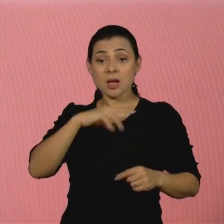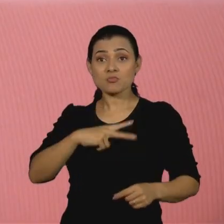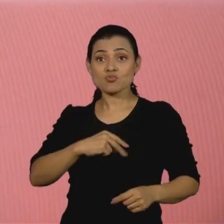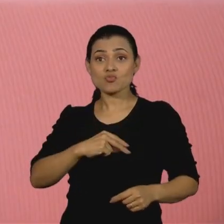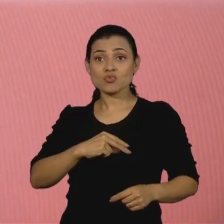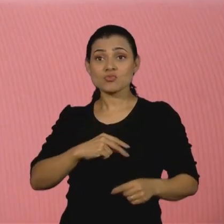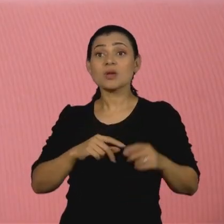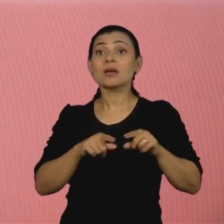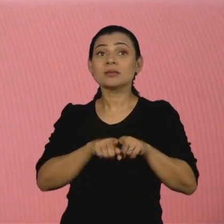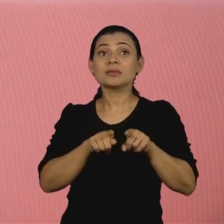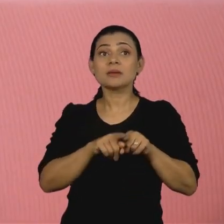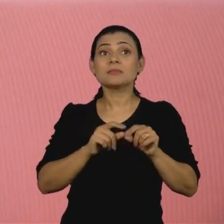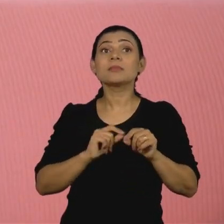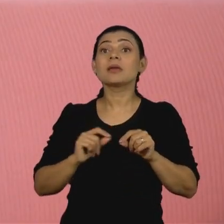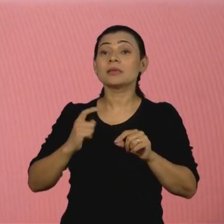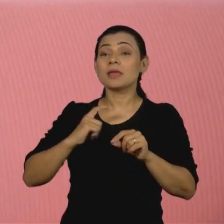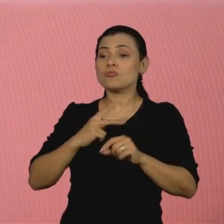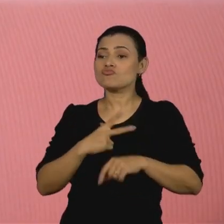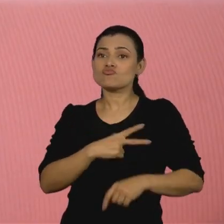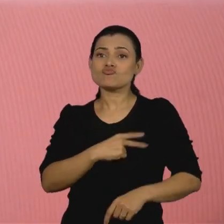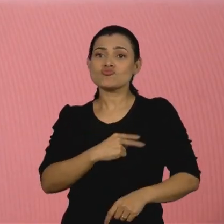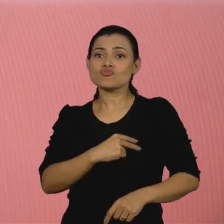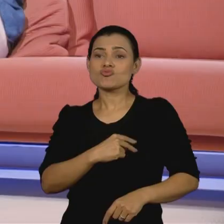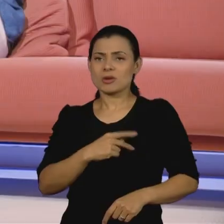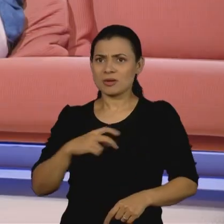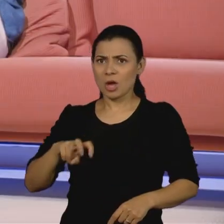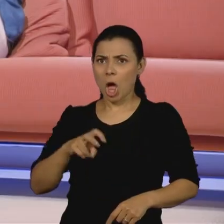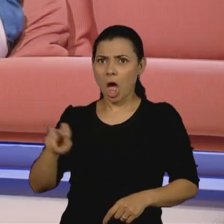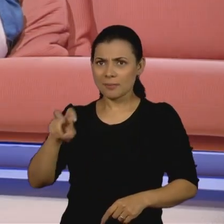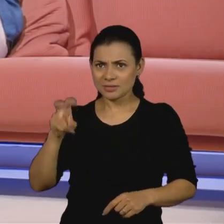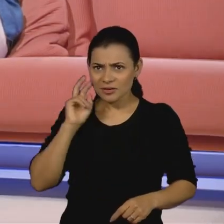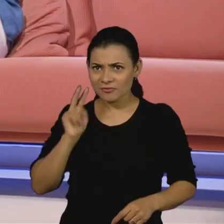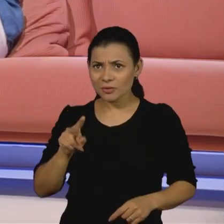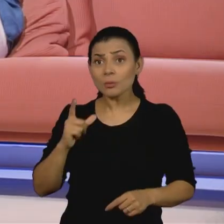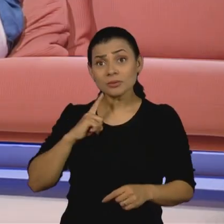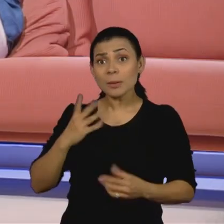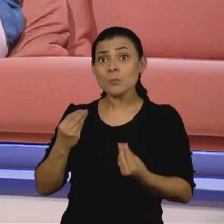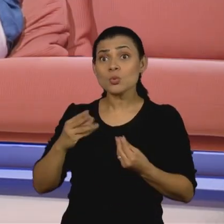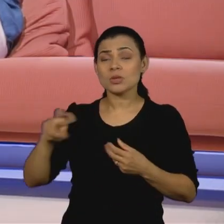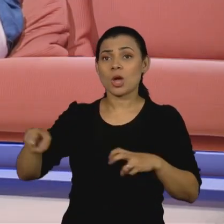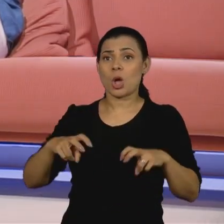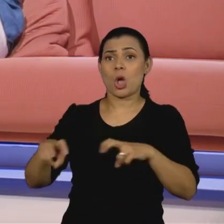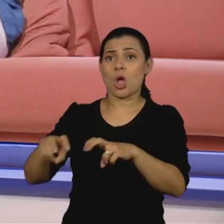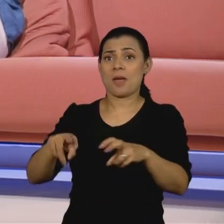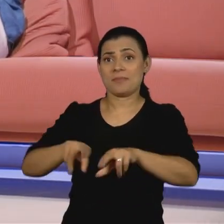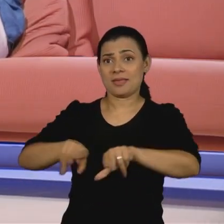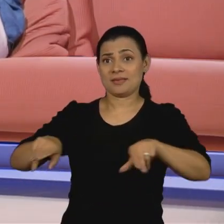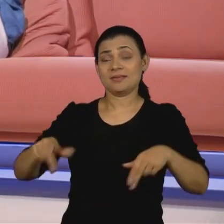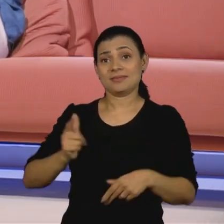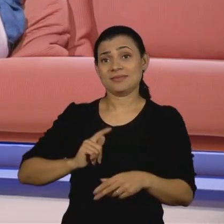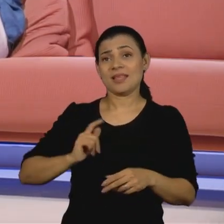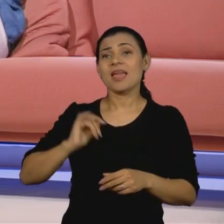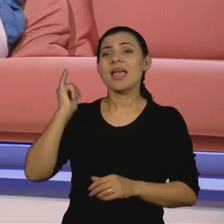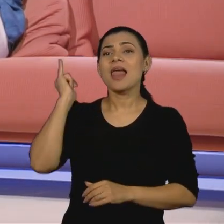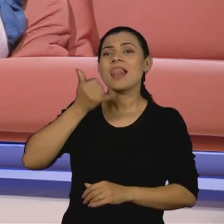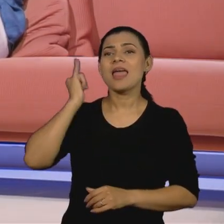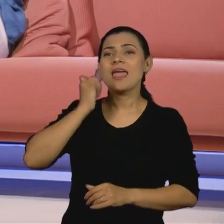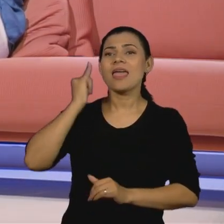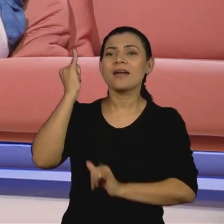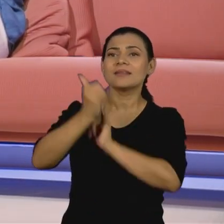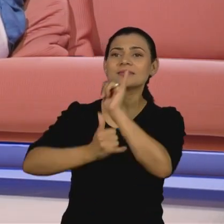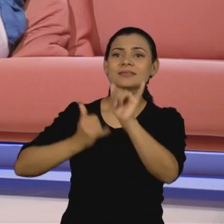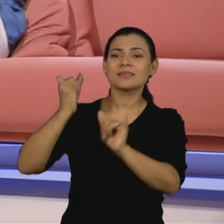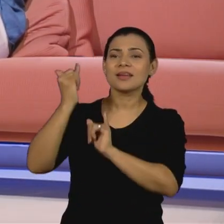dá o rabo para a criança mamar. É tudo isso que tem, porque tem cobra. Tem todas essas lendas e todas essas histórias,